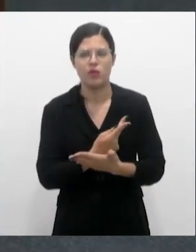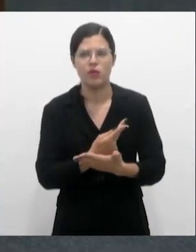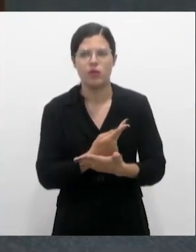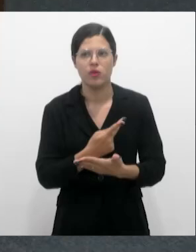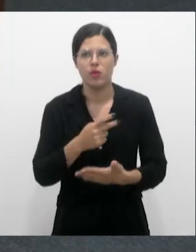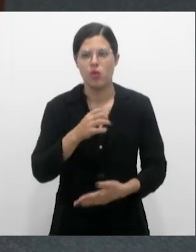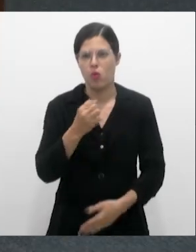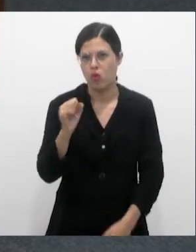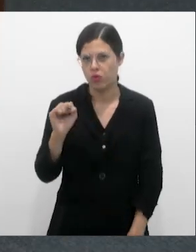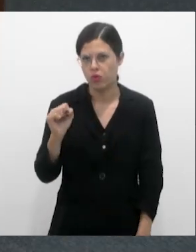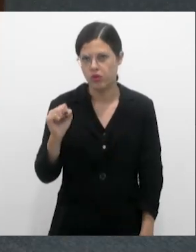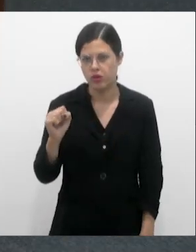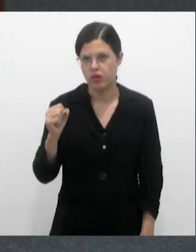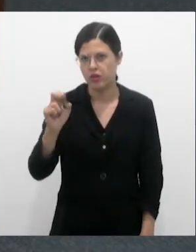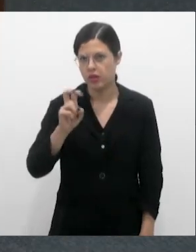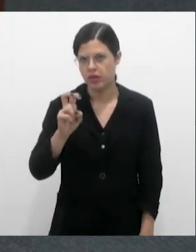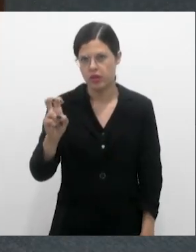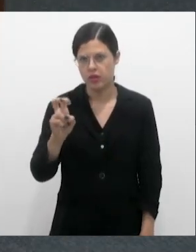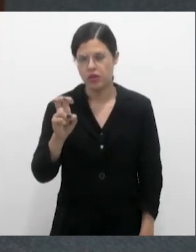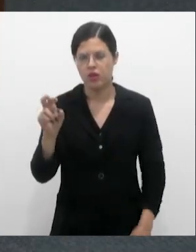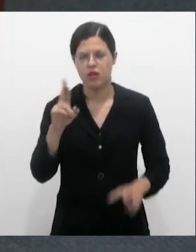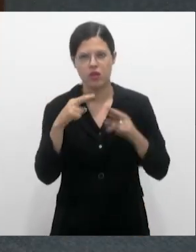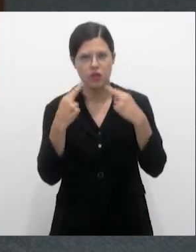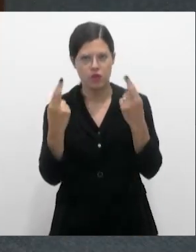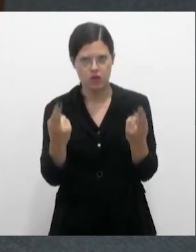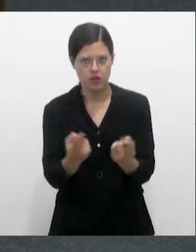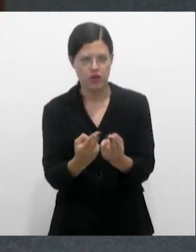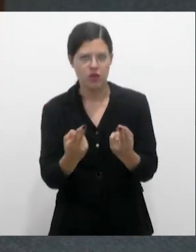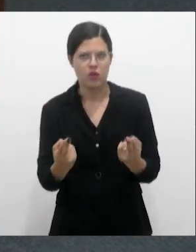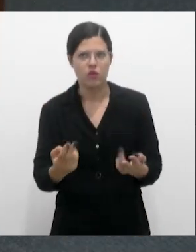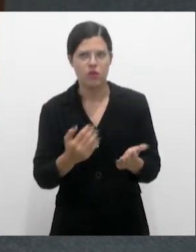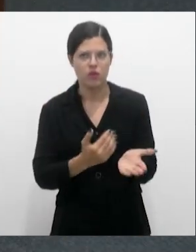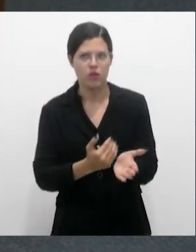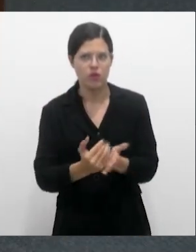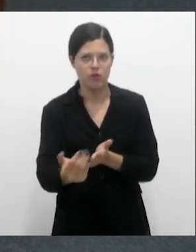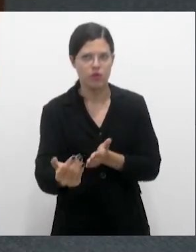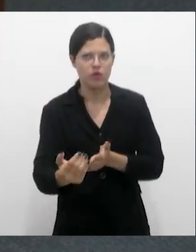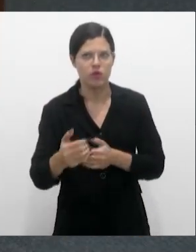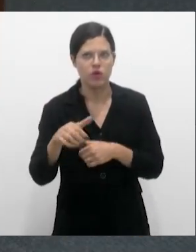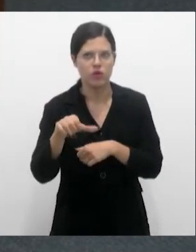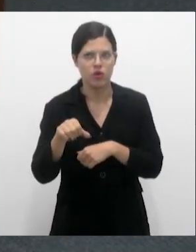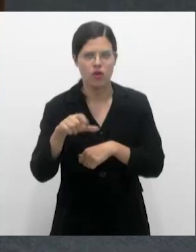na 85ª sessão ordinária, que, iniciada às